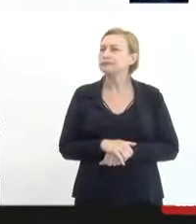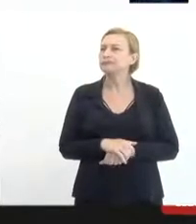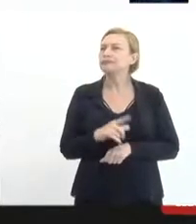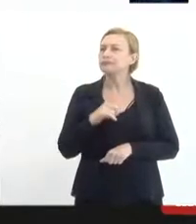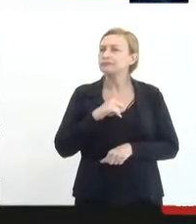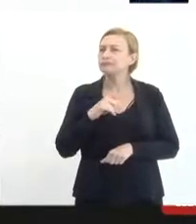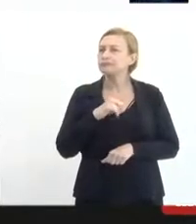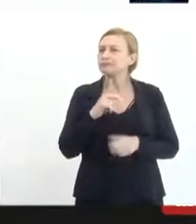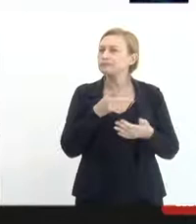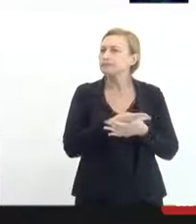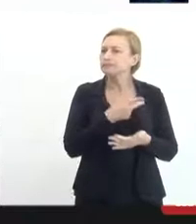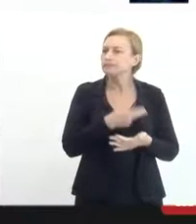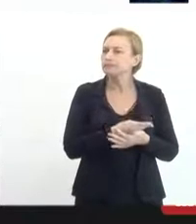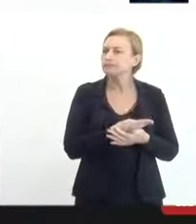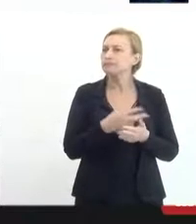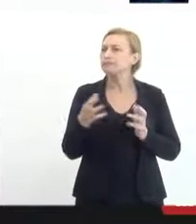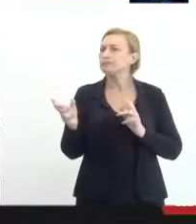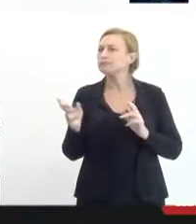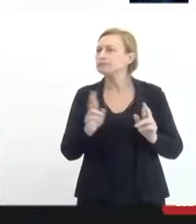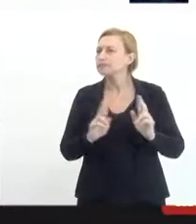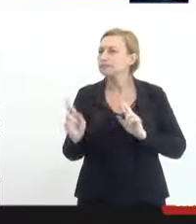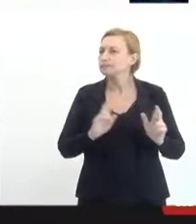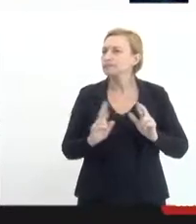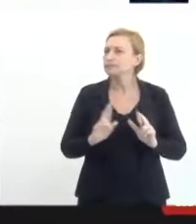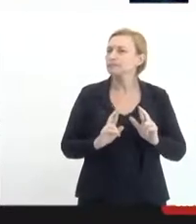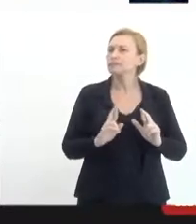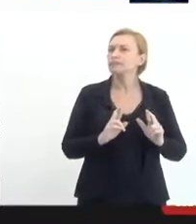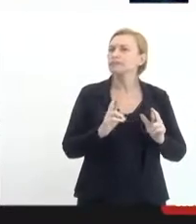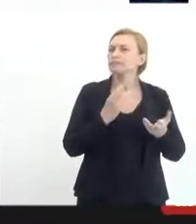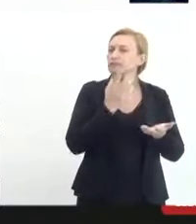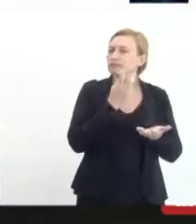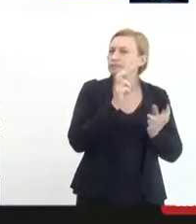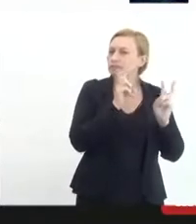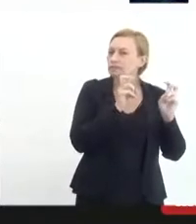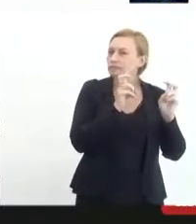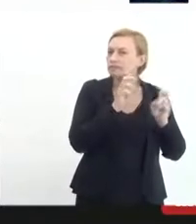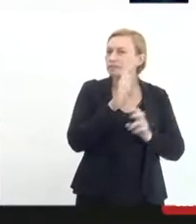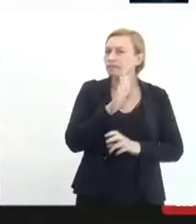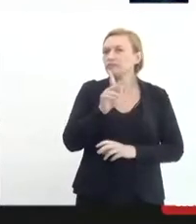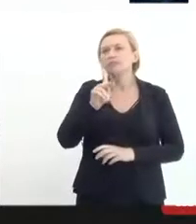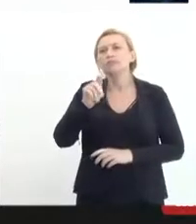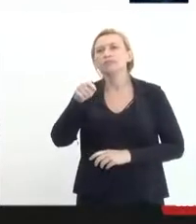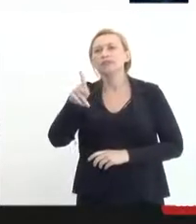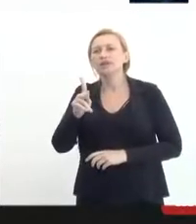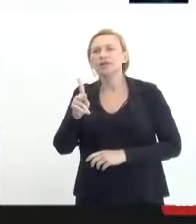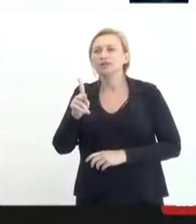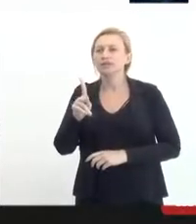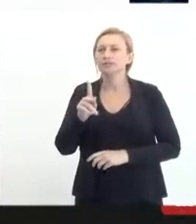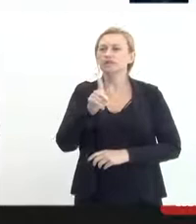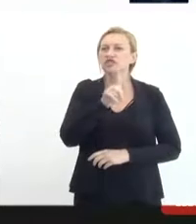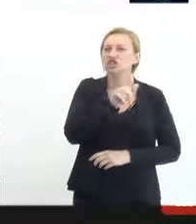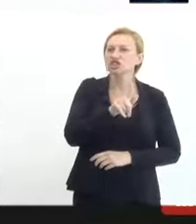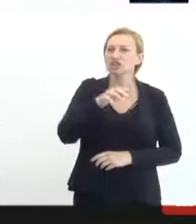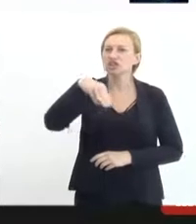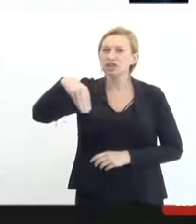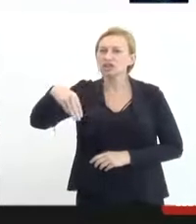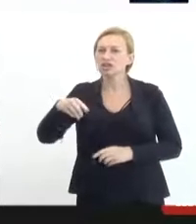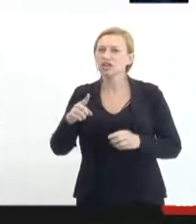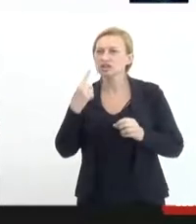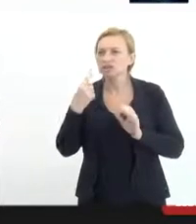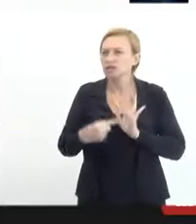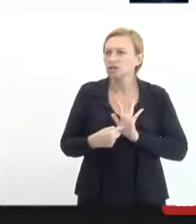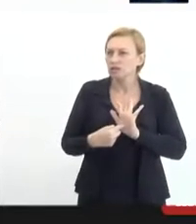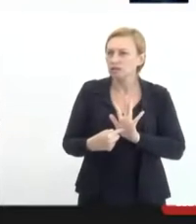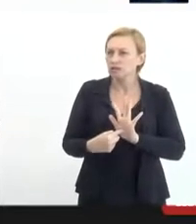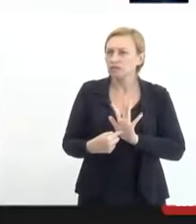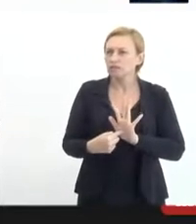de infração associado à matéria do bunker. Um bunker consumo interno é RGN, o que a gente procura aqui estabelecer